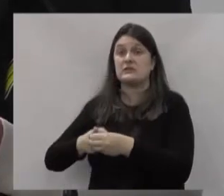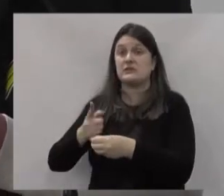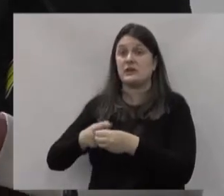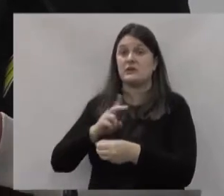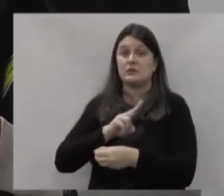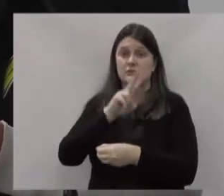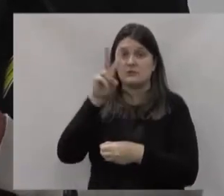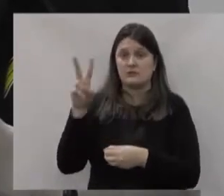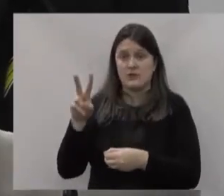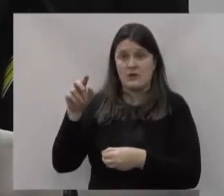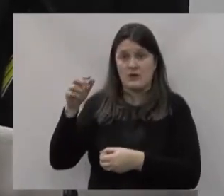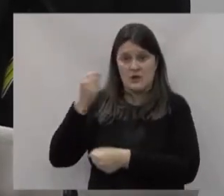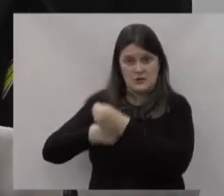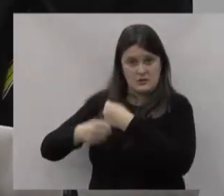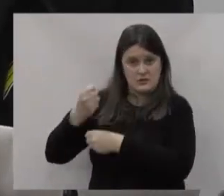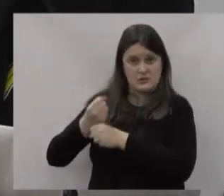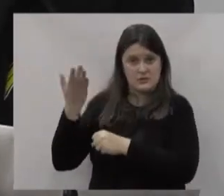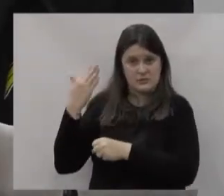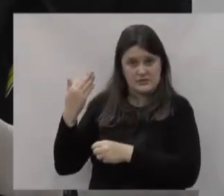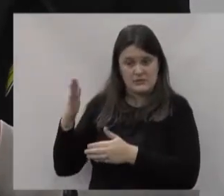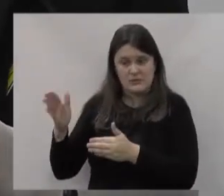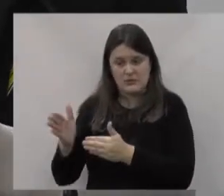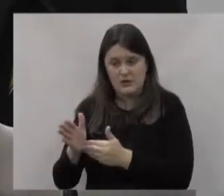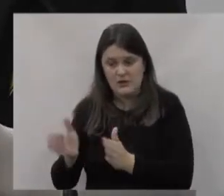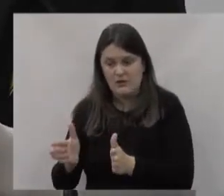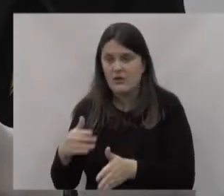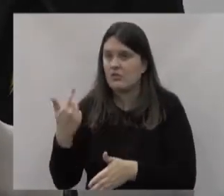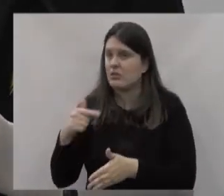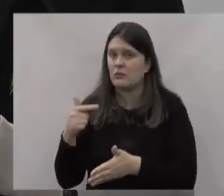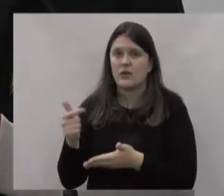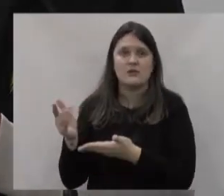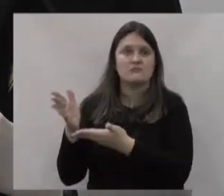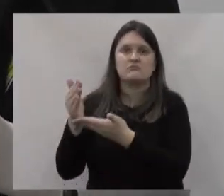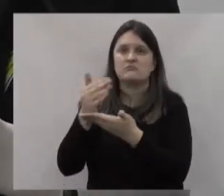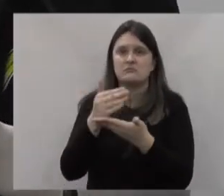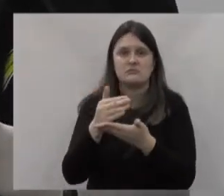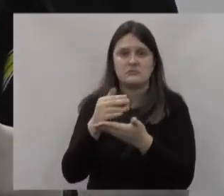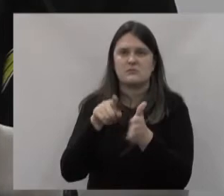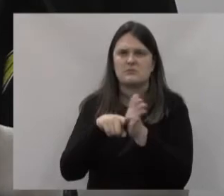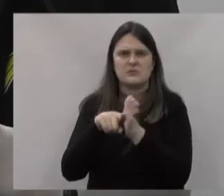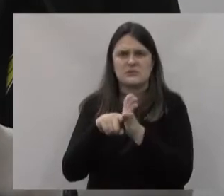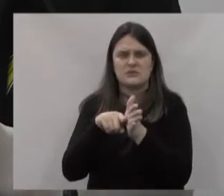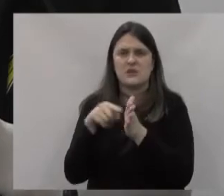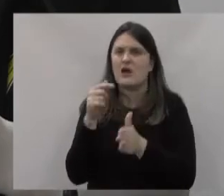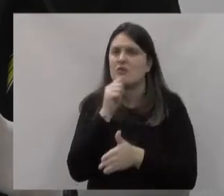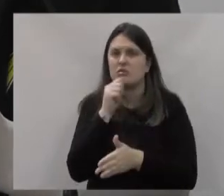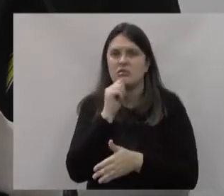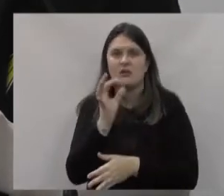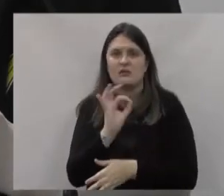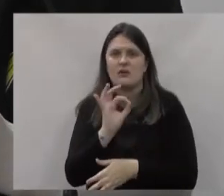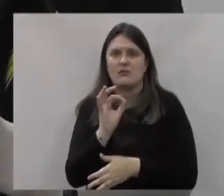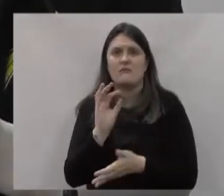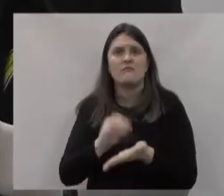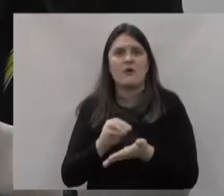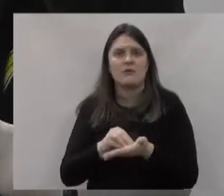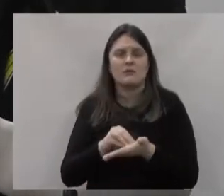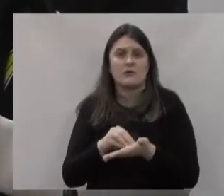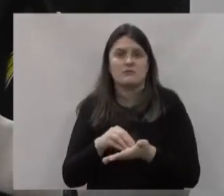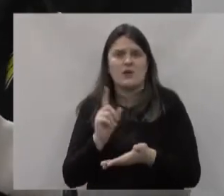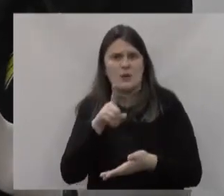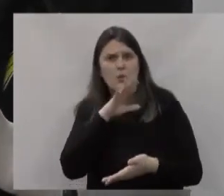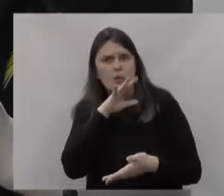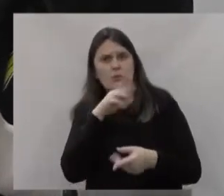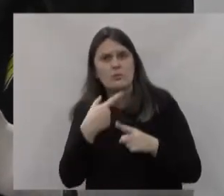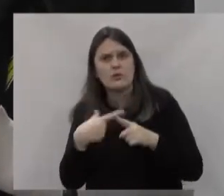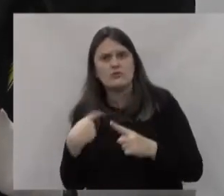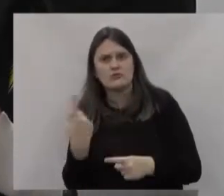Vitória, nesse ano passado, nesse ano, não tinha as estatísticas levantadas. Isso é muito ruim, porque a gente